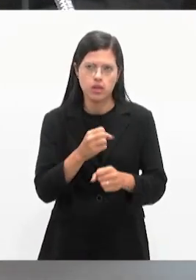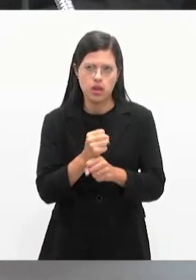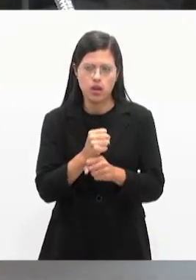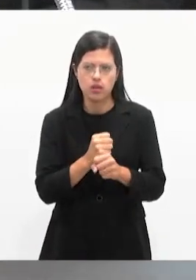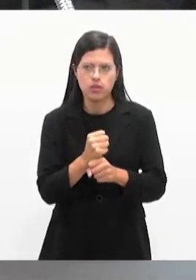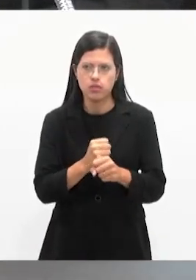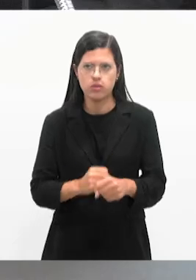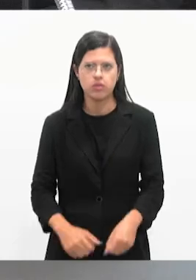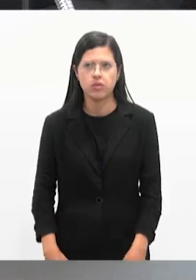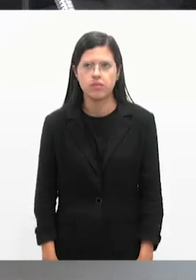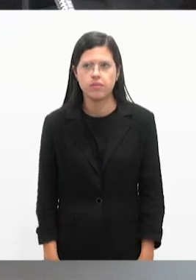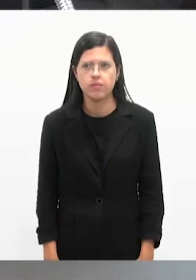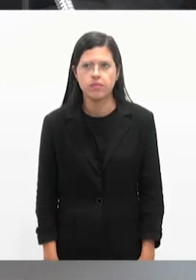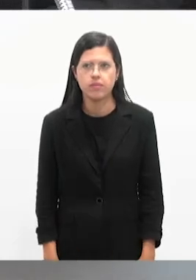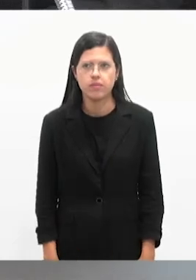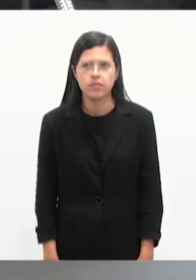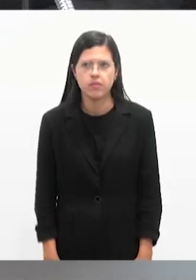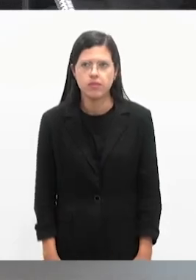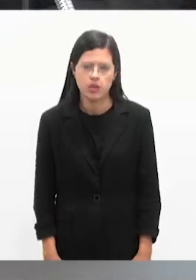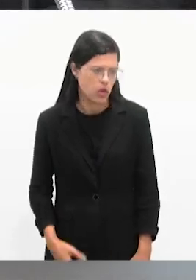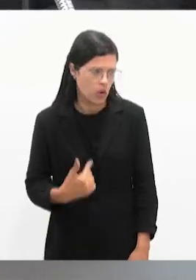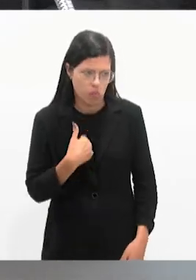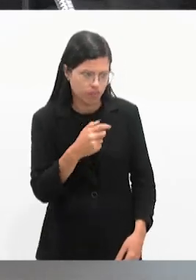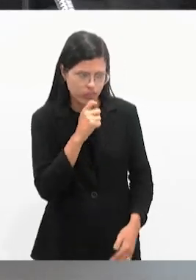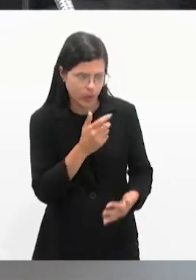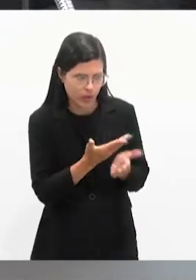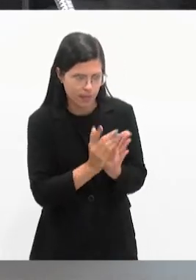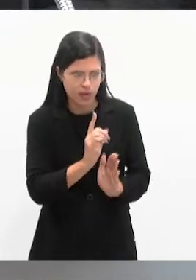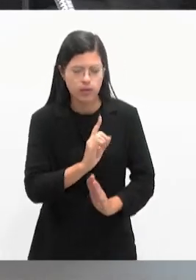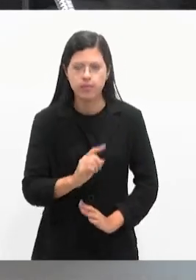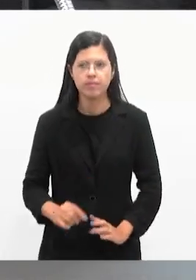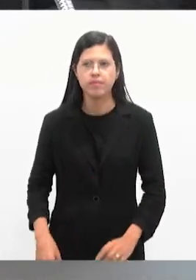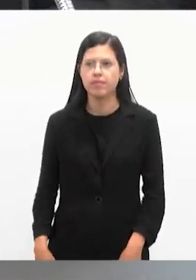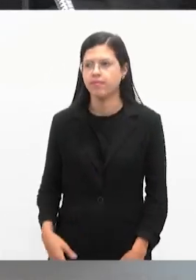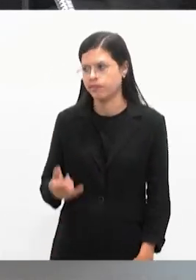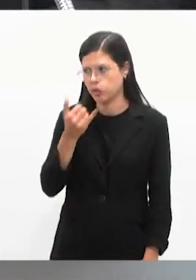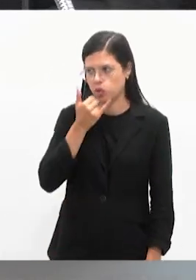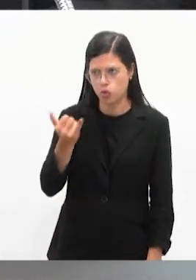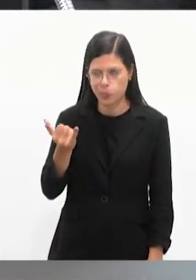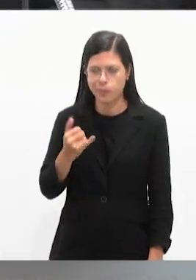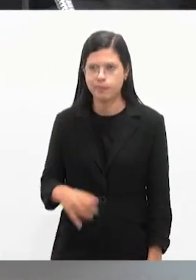Para discutir, presidente. Eu não acabei ainda. Desculpe, Luiz Paulo.